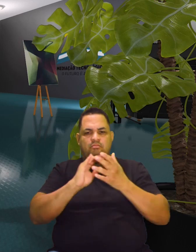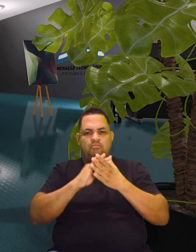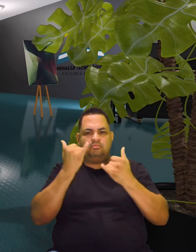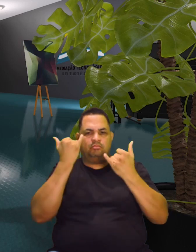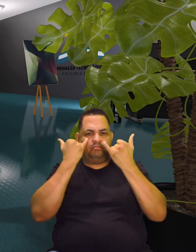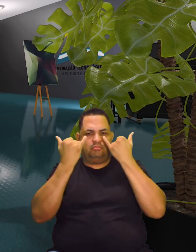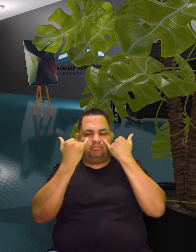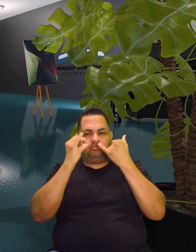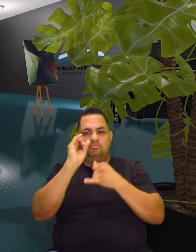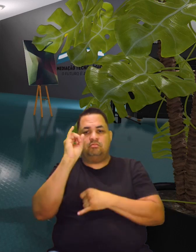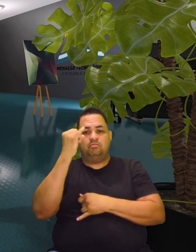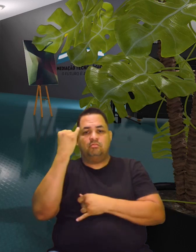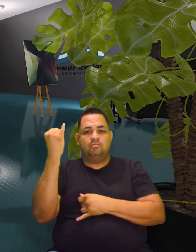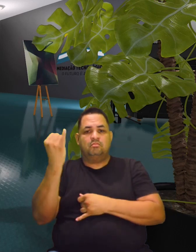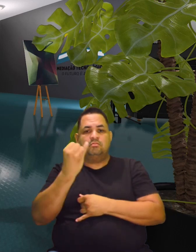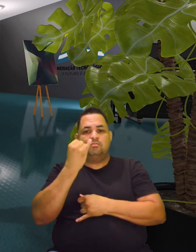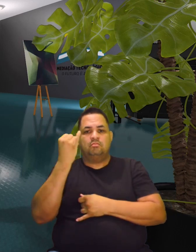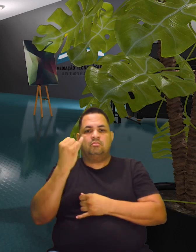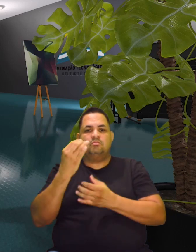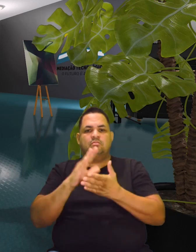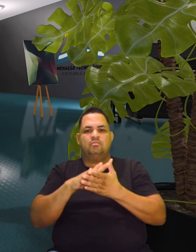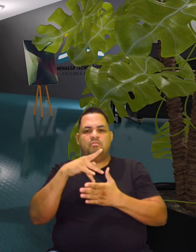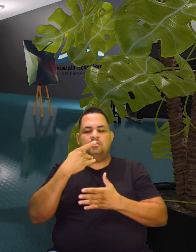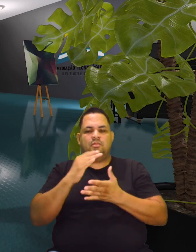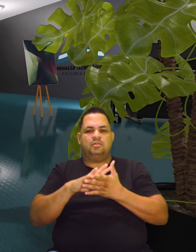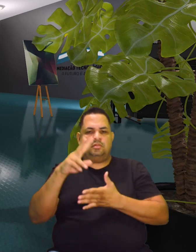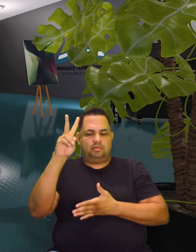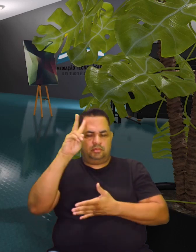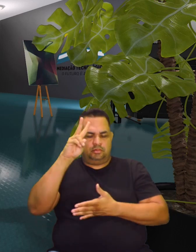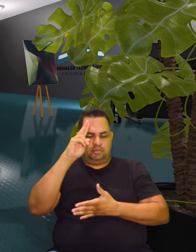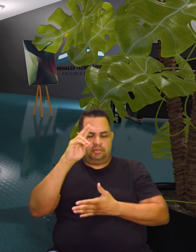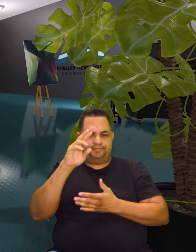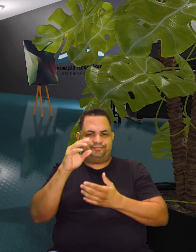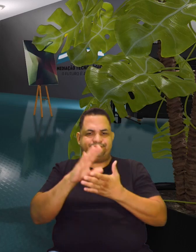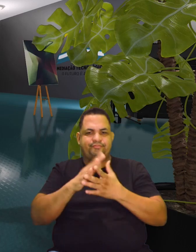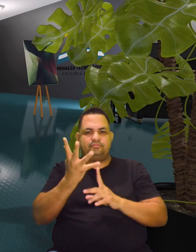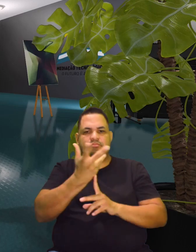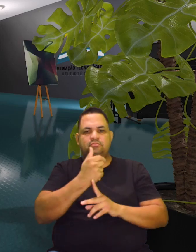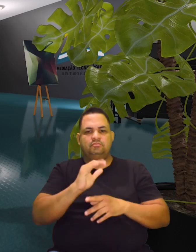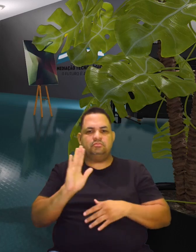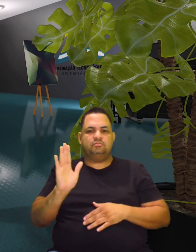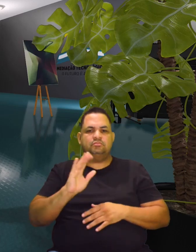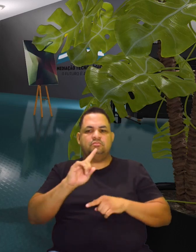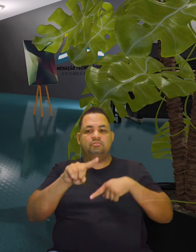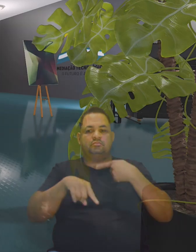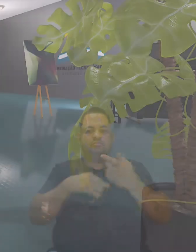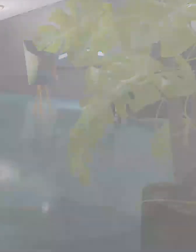informações aí importantes sobre a história da arte. Então, tchau, até a próxima aula.